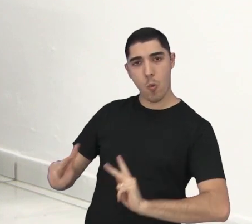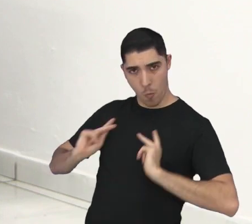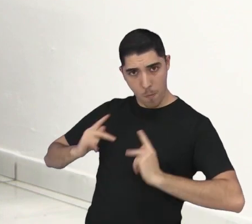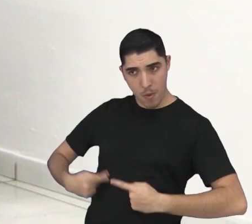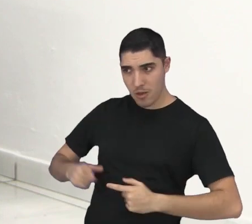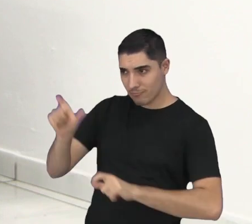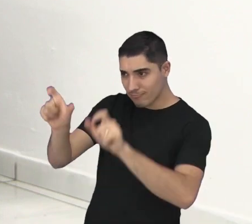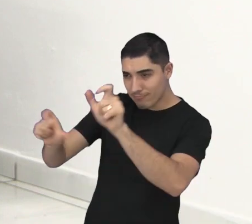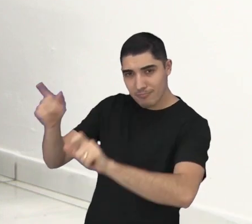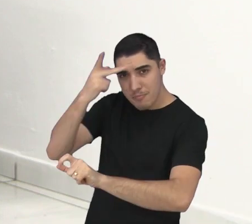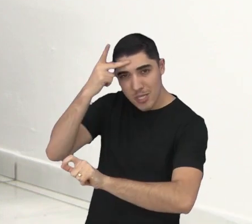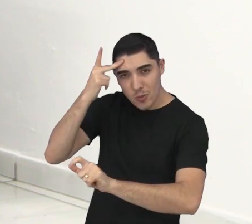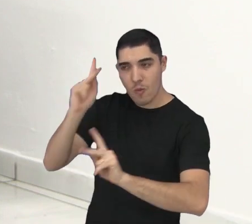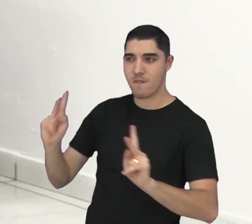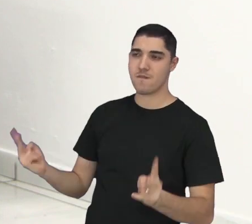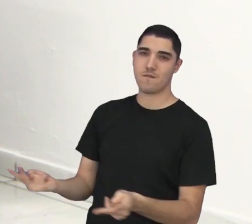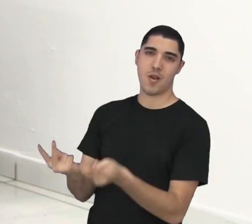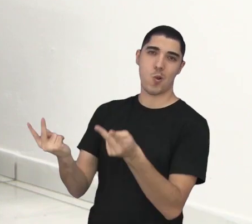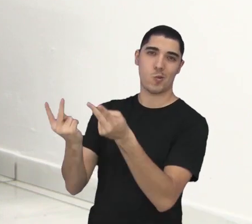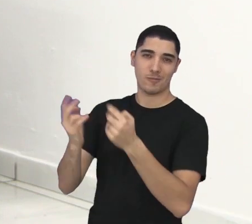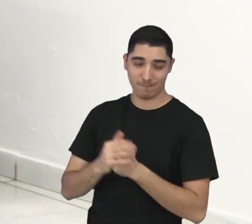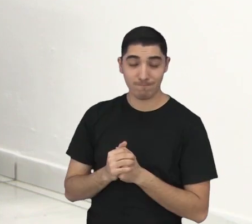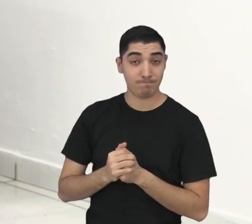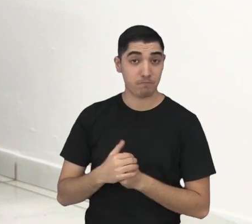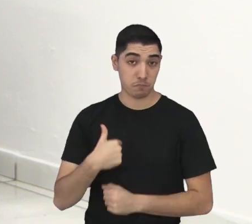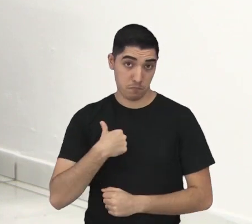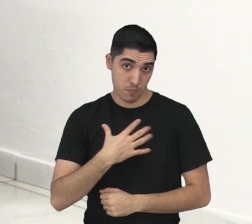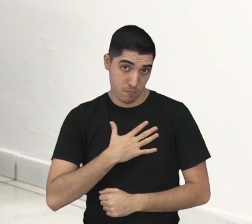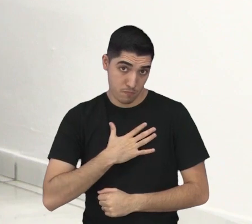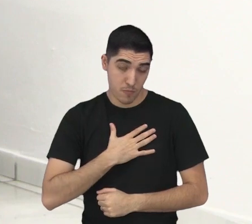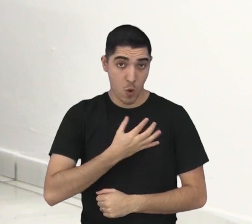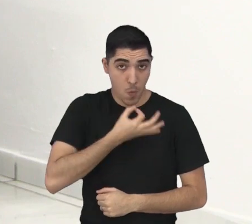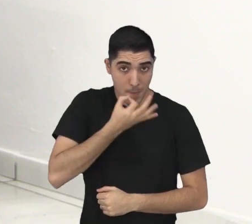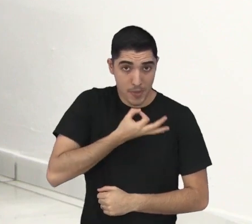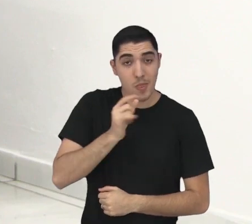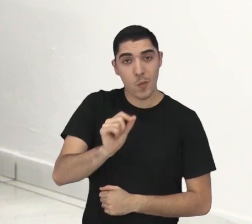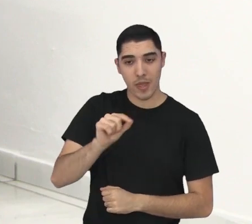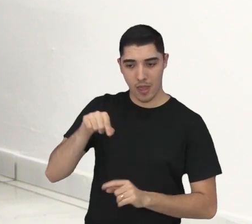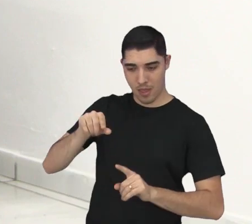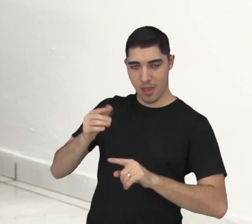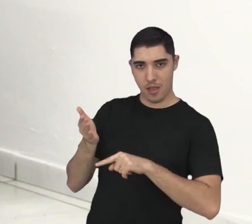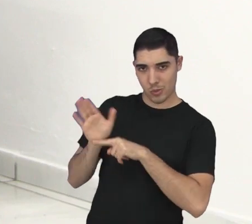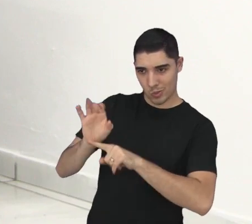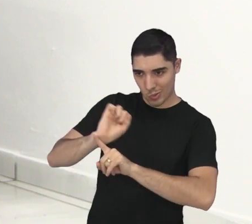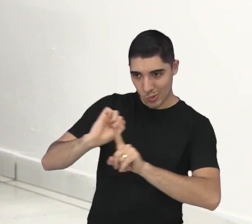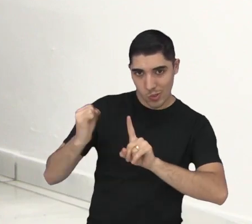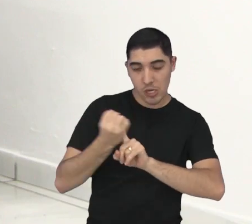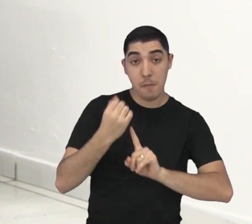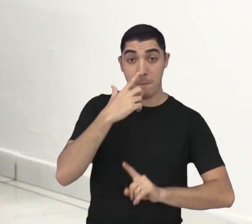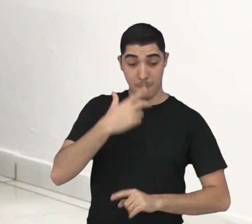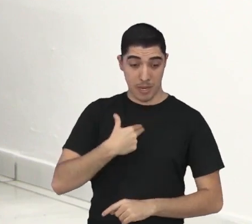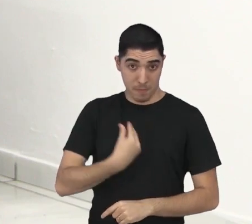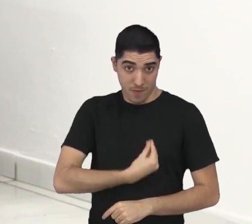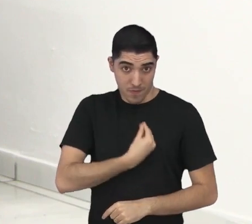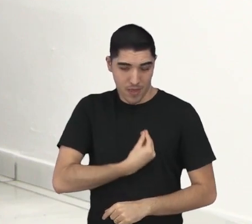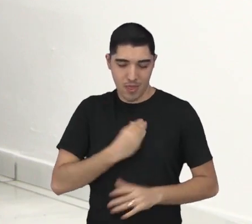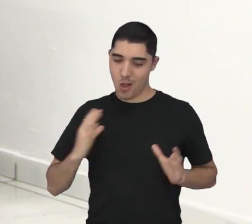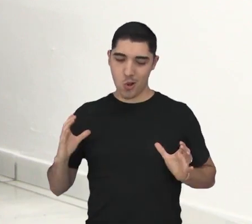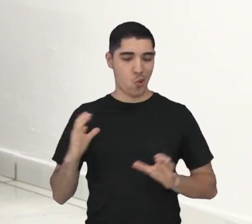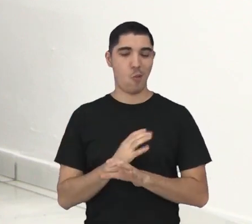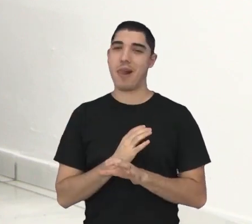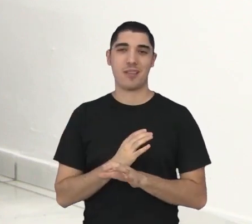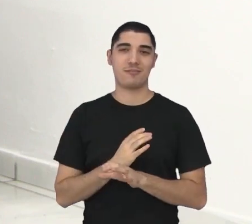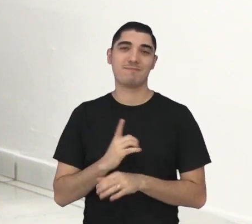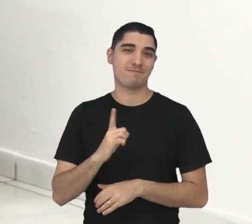ao ser humano, tá? Como num primeiro lugar. Então, para mim, o serviço social realizou a minha vida,